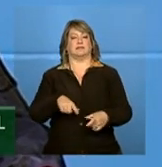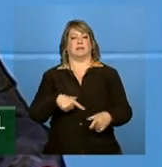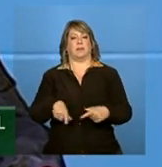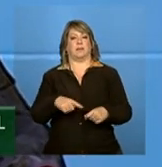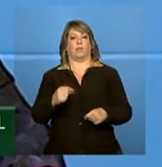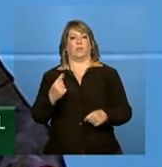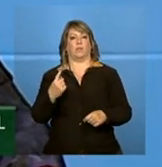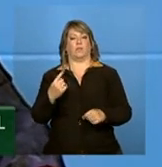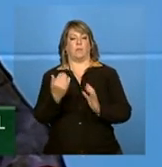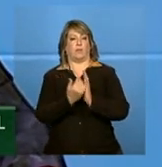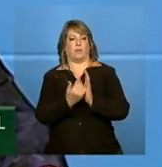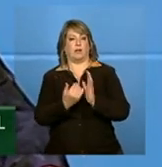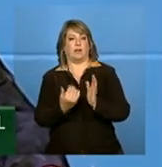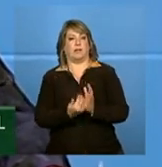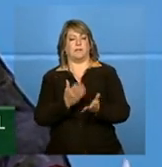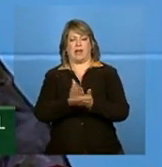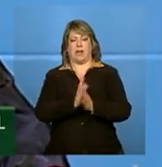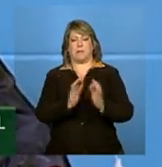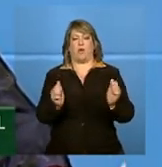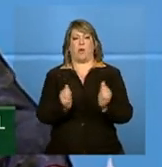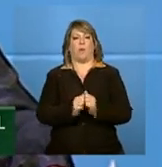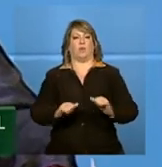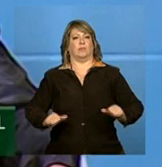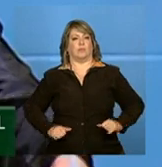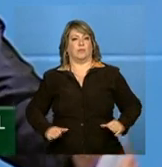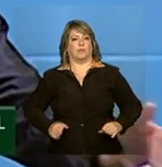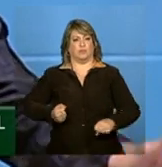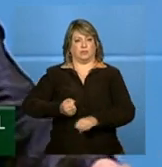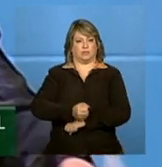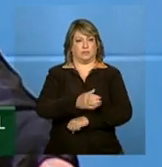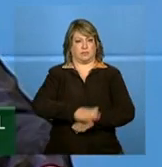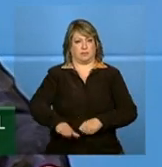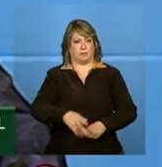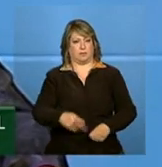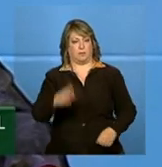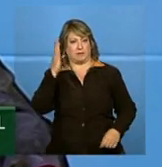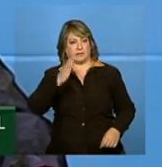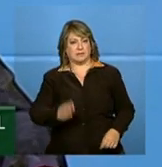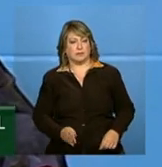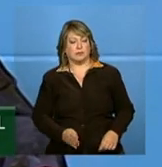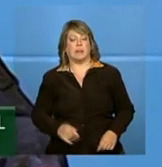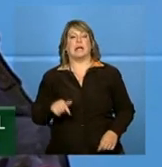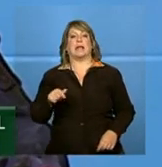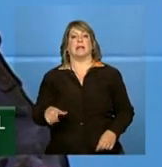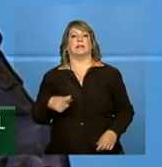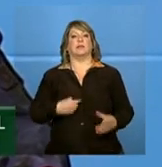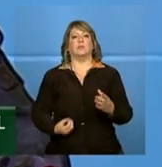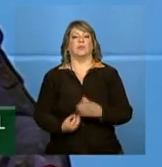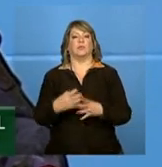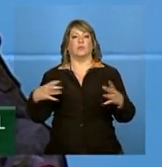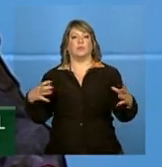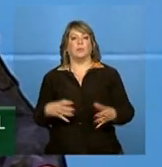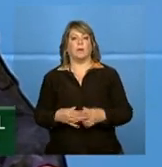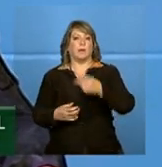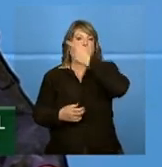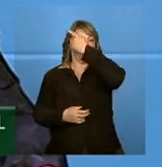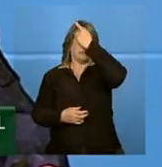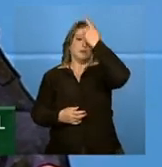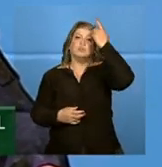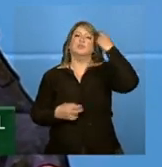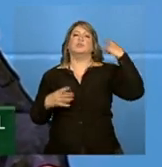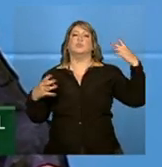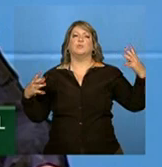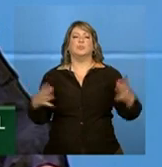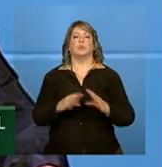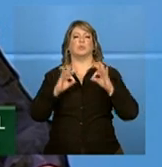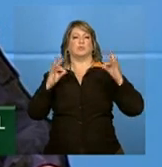erradicação do trabalho infantil no Brasil, ele surge de um movimento que é um movimento conjunto, e essa mobilização talvez seja a